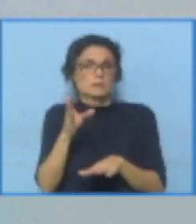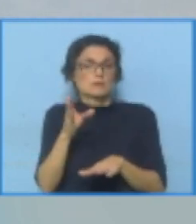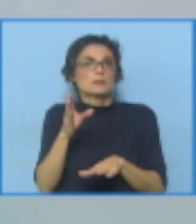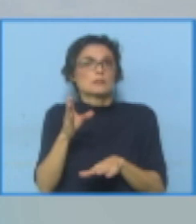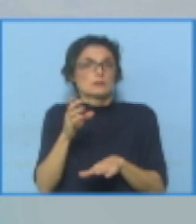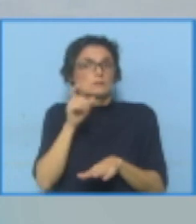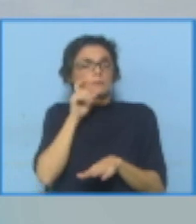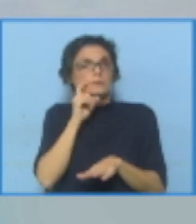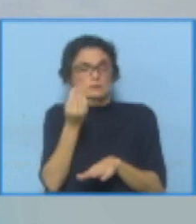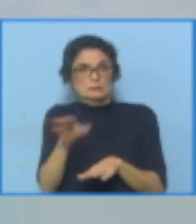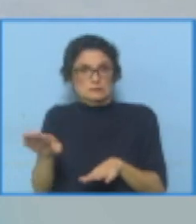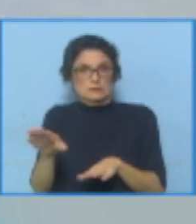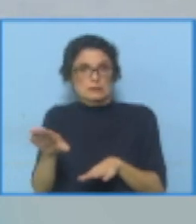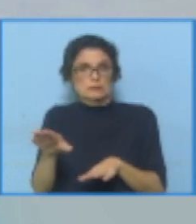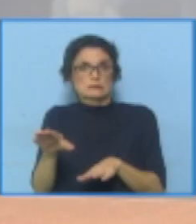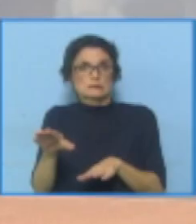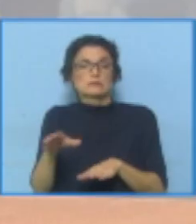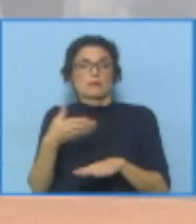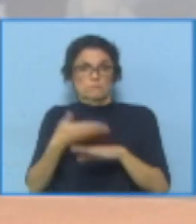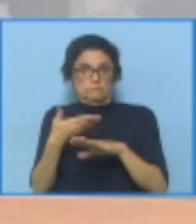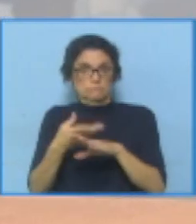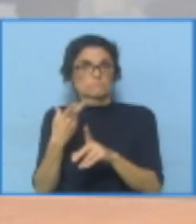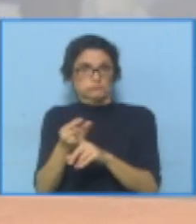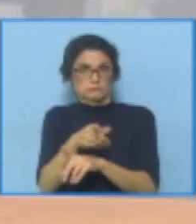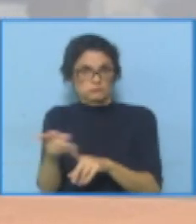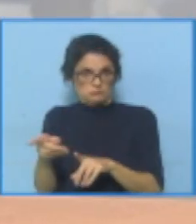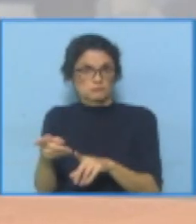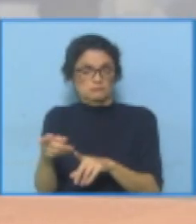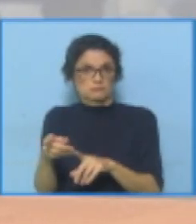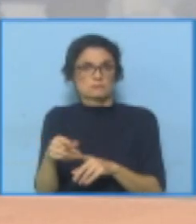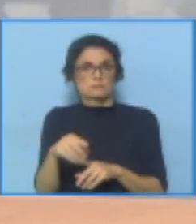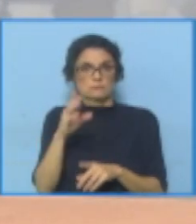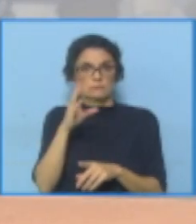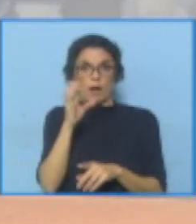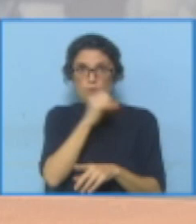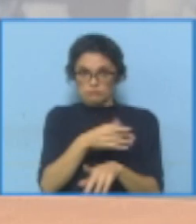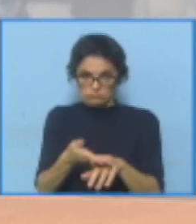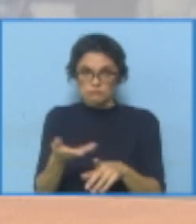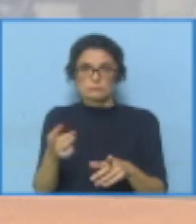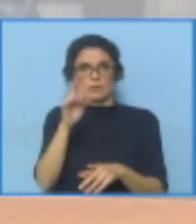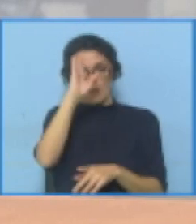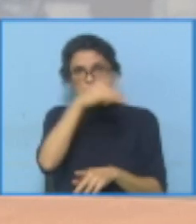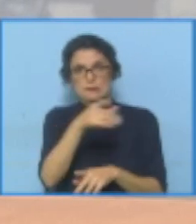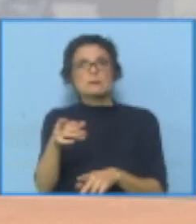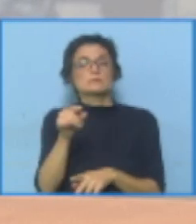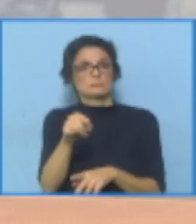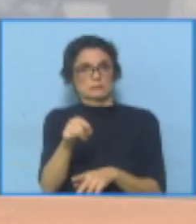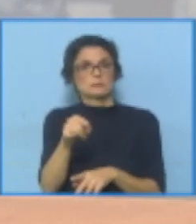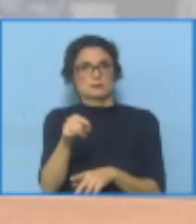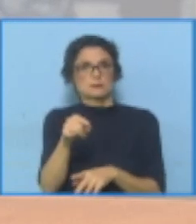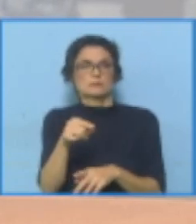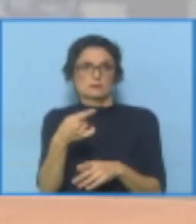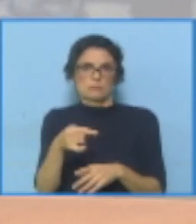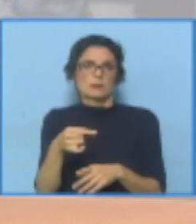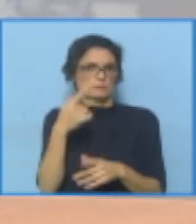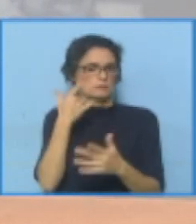abusos, nomeadamente abusos sexuais? Pronto, essa é uma questão muito relevante. Os abusos sexuais existem, têm uma prevalência significativa, portanto não